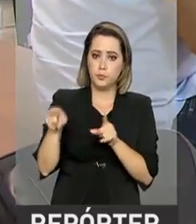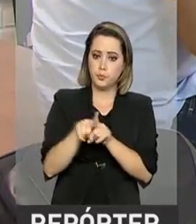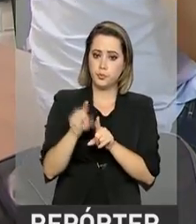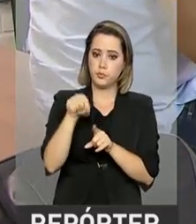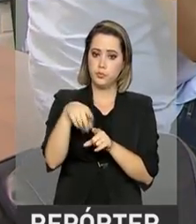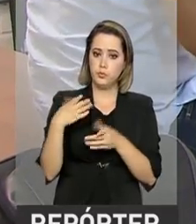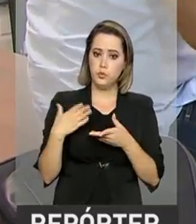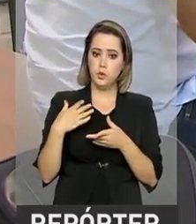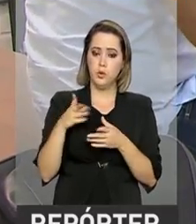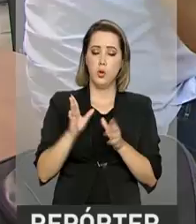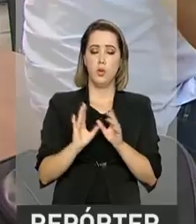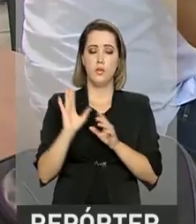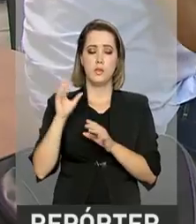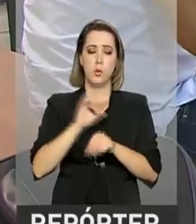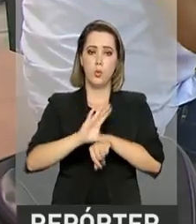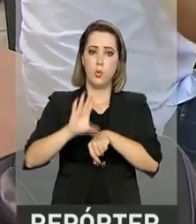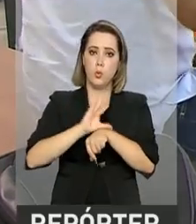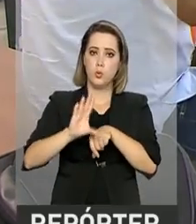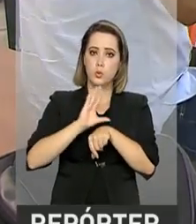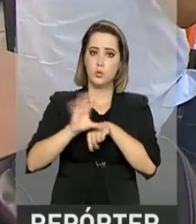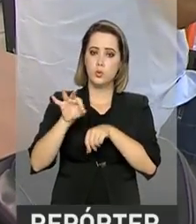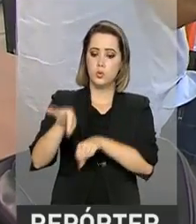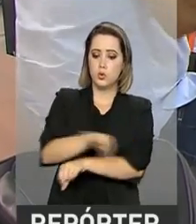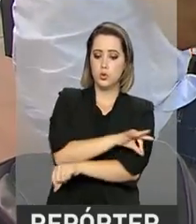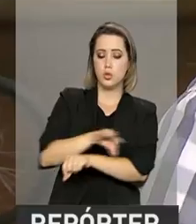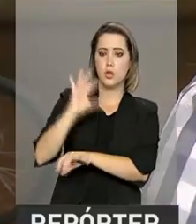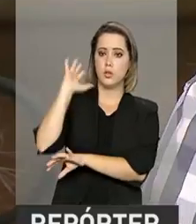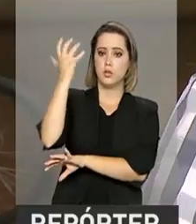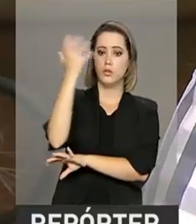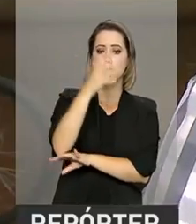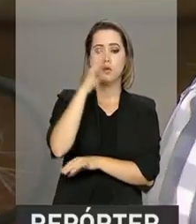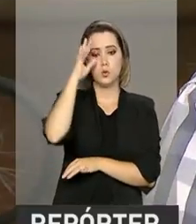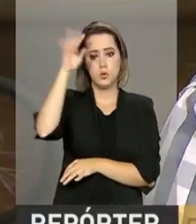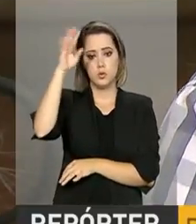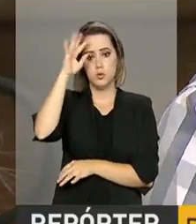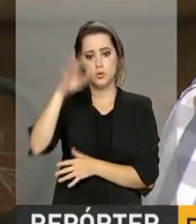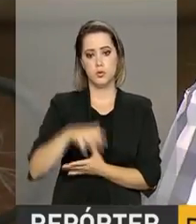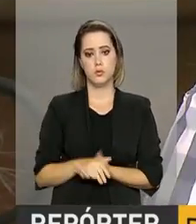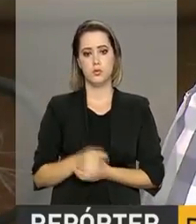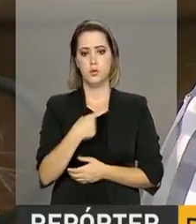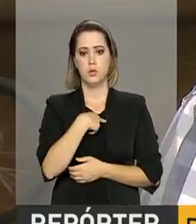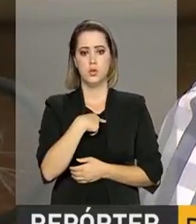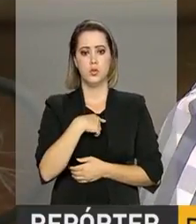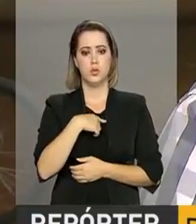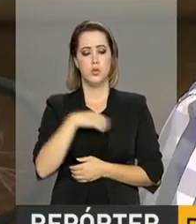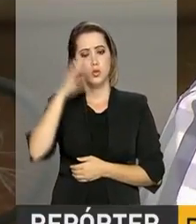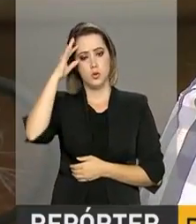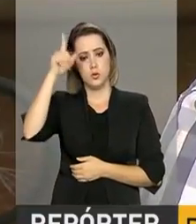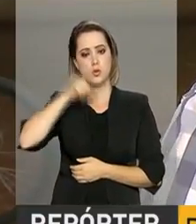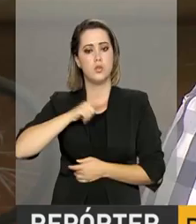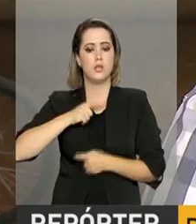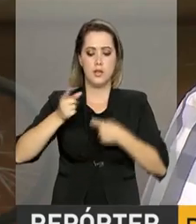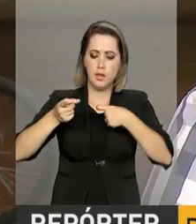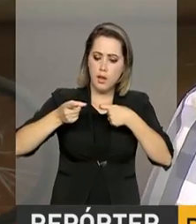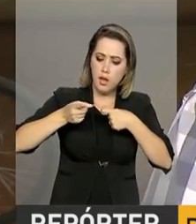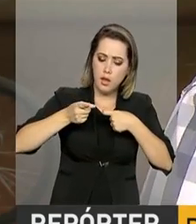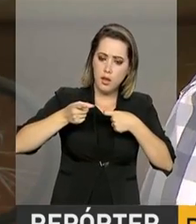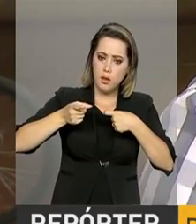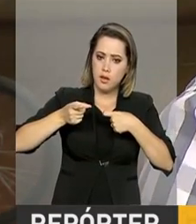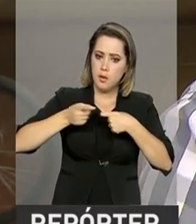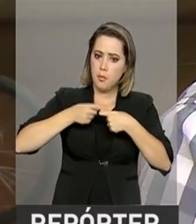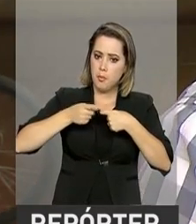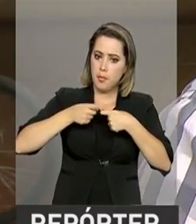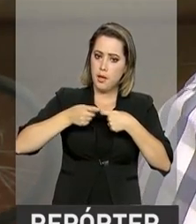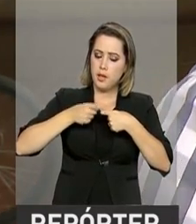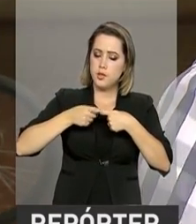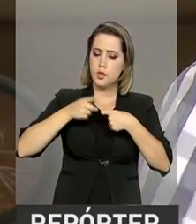mala sonhos ideais de uma vida melhor para o seu povo o nosso sonho de fato é que tenha médicos indígenas é que tenha advogados indígenas é